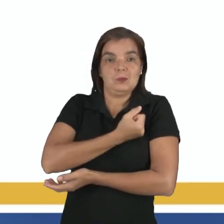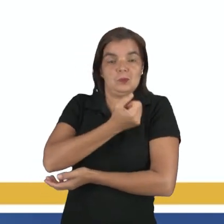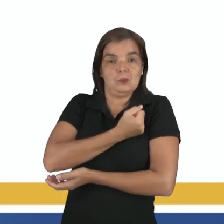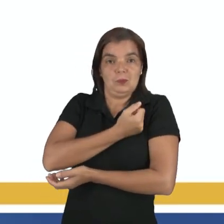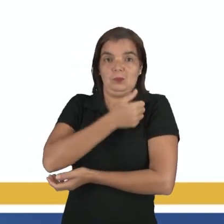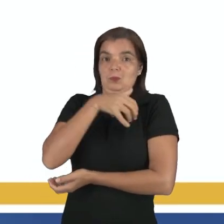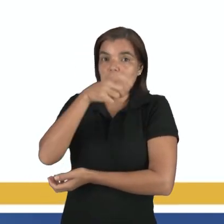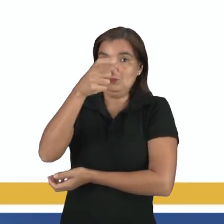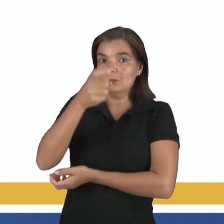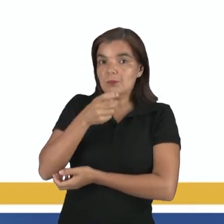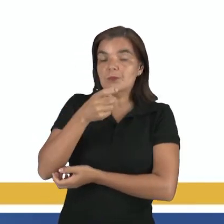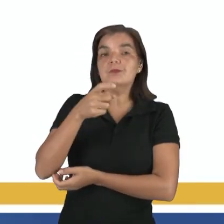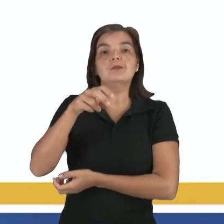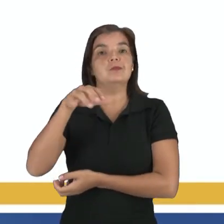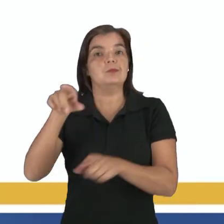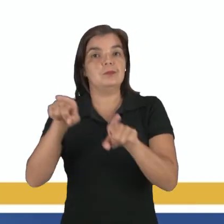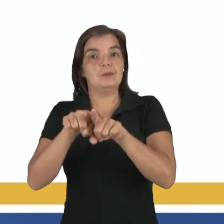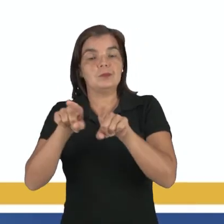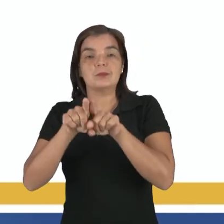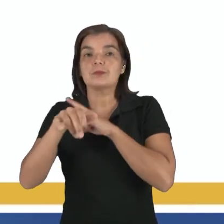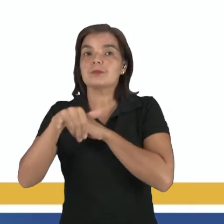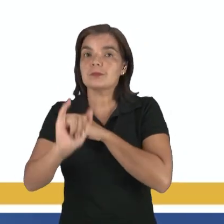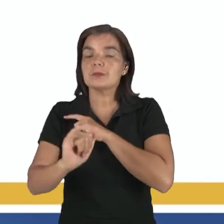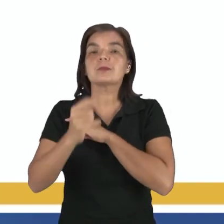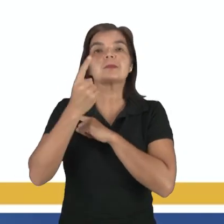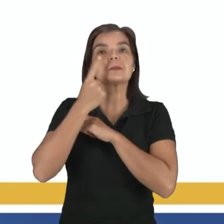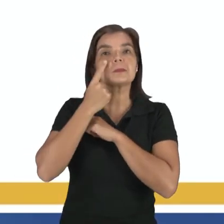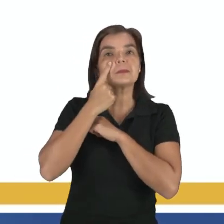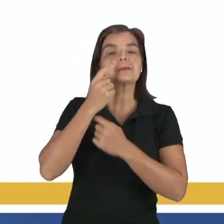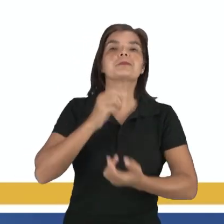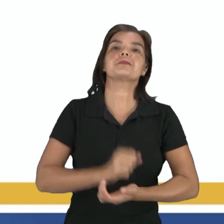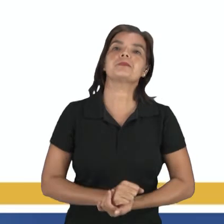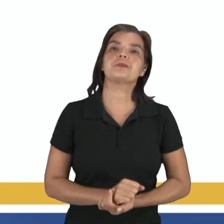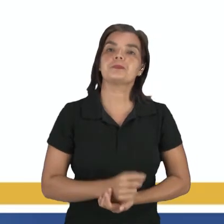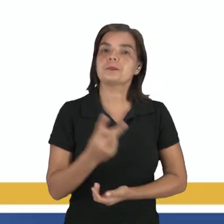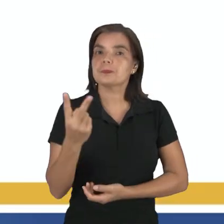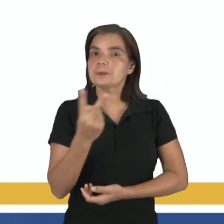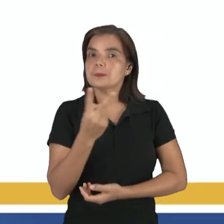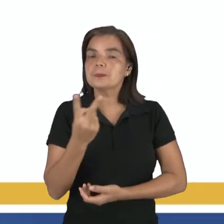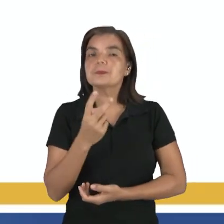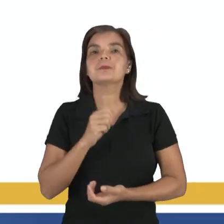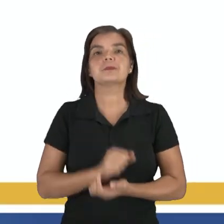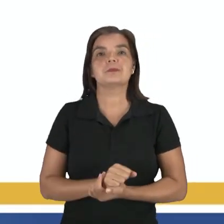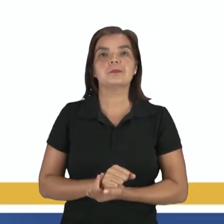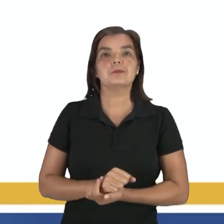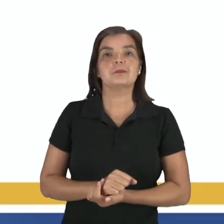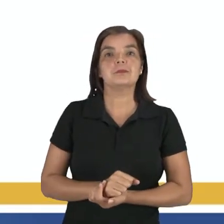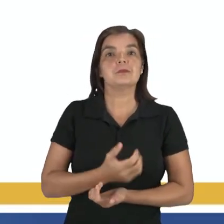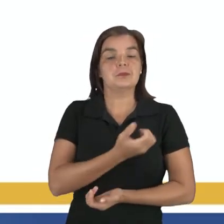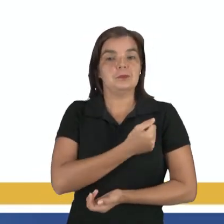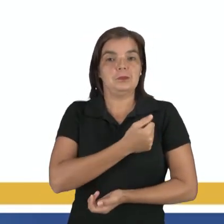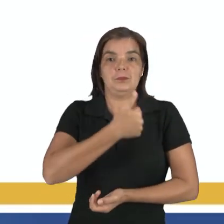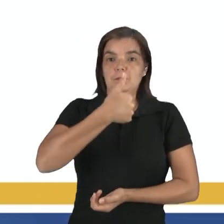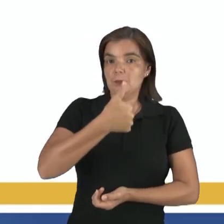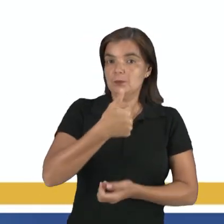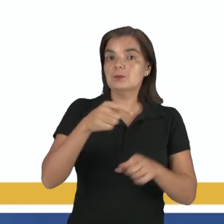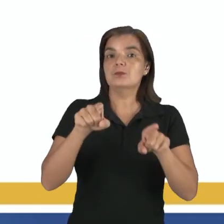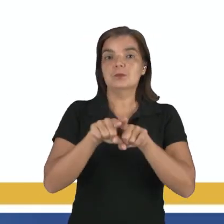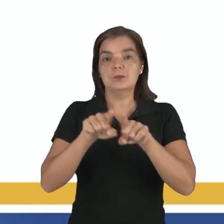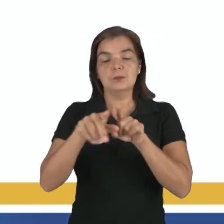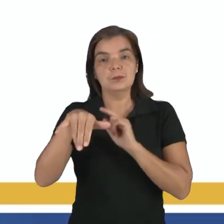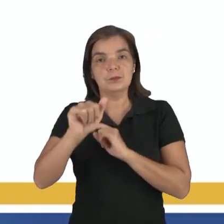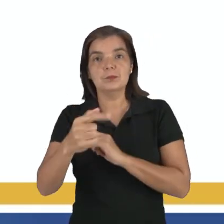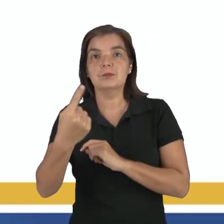É a mesma tabela lá da primeira, tá? Só que essa daí vai botar agora com um par ordenado. X vale 1, o y também vale